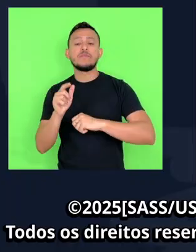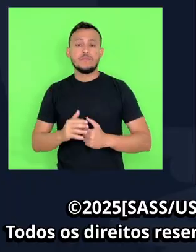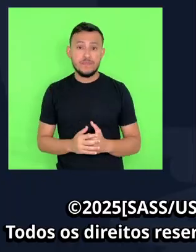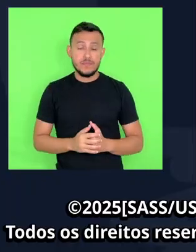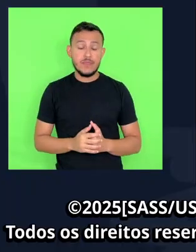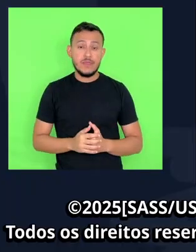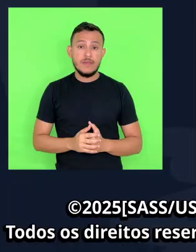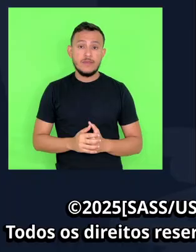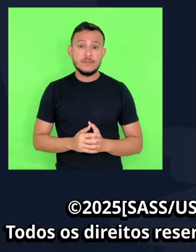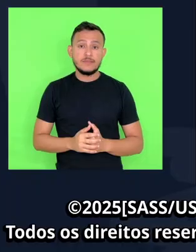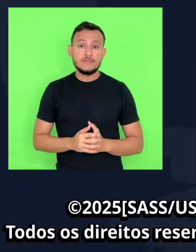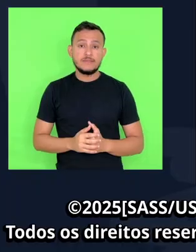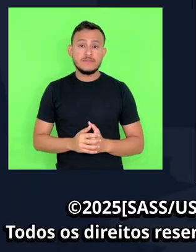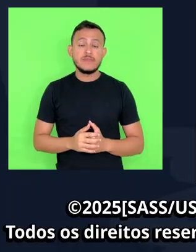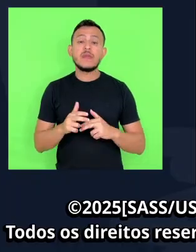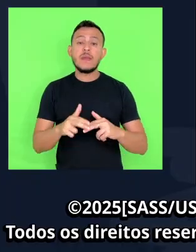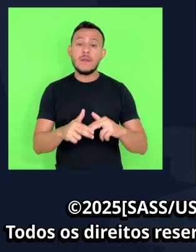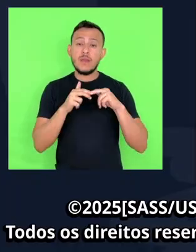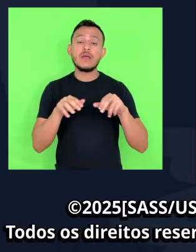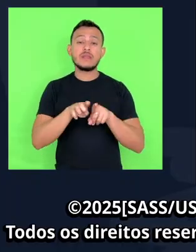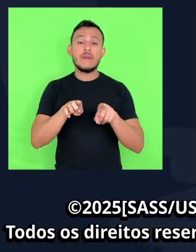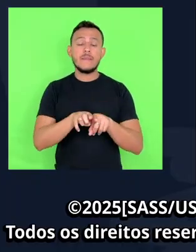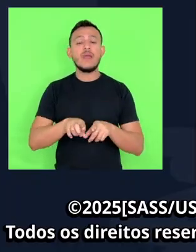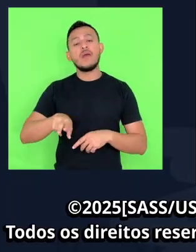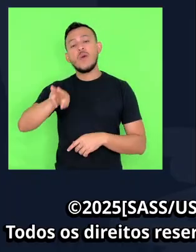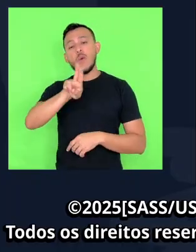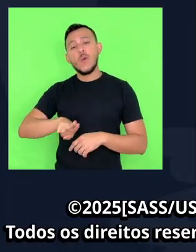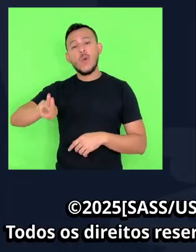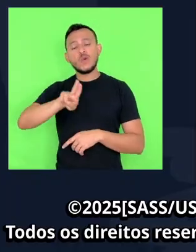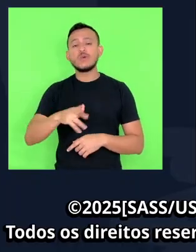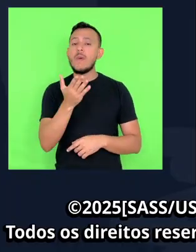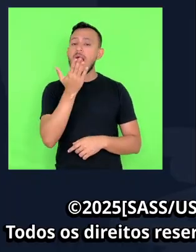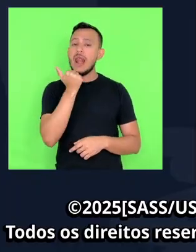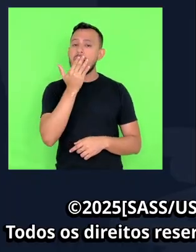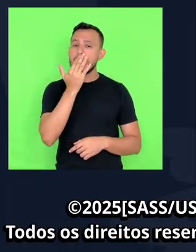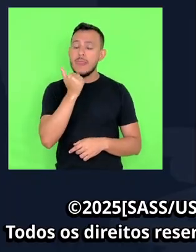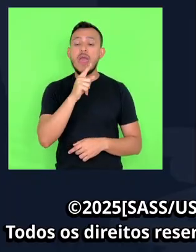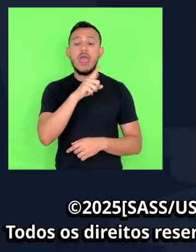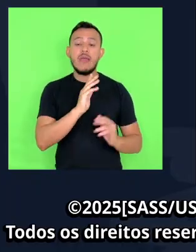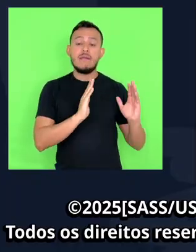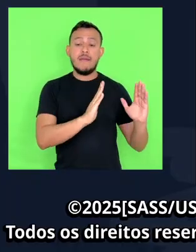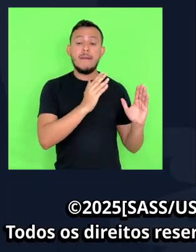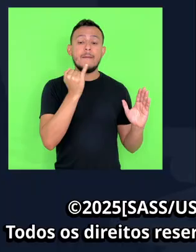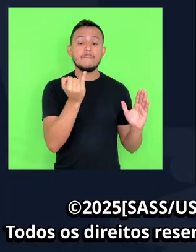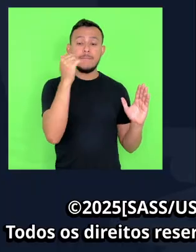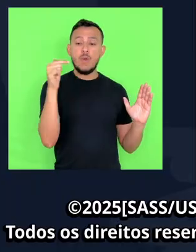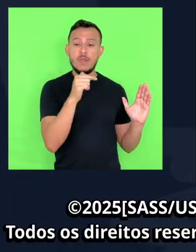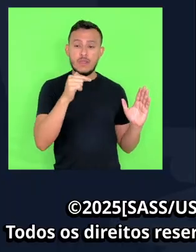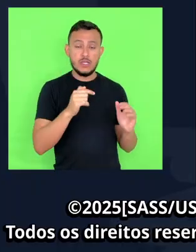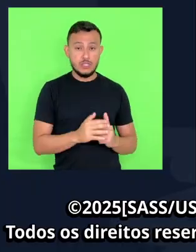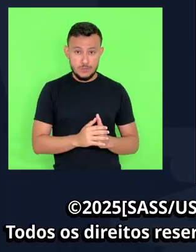Vocês viram no anterior, o consumo alimentar era um dos fatores